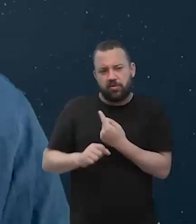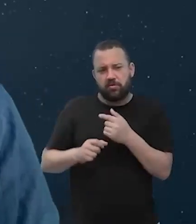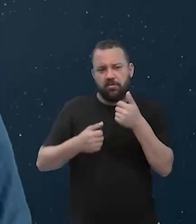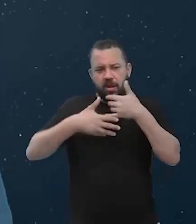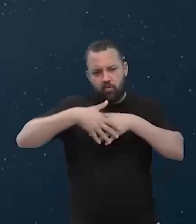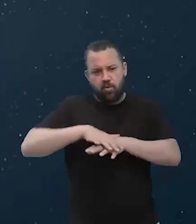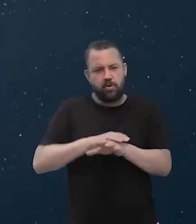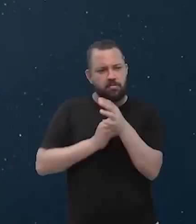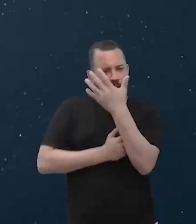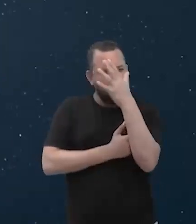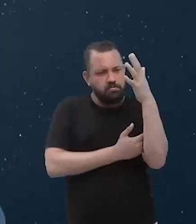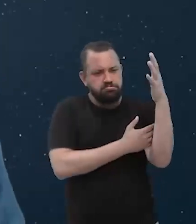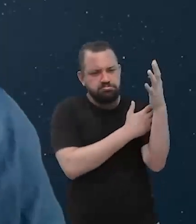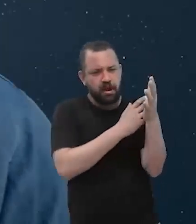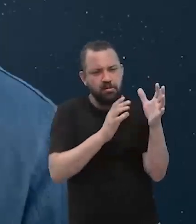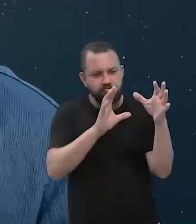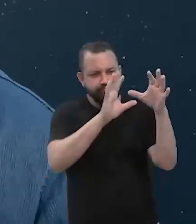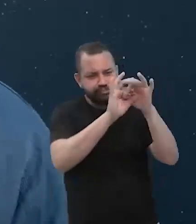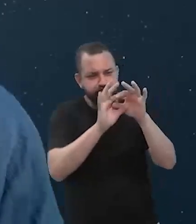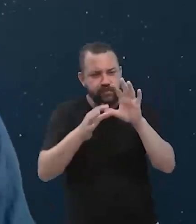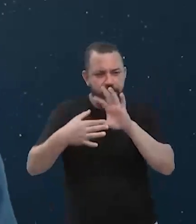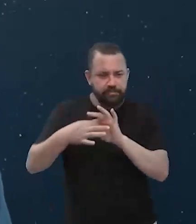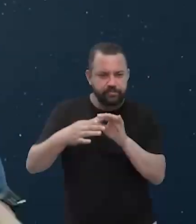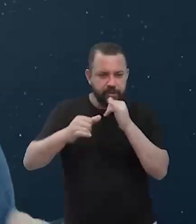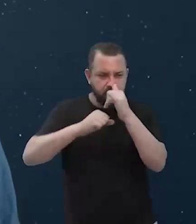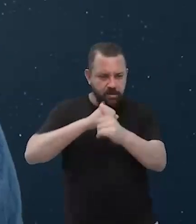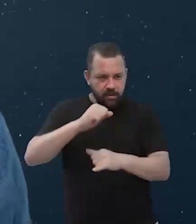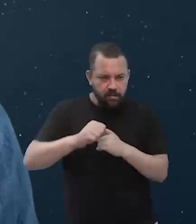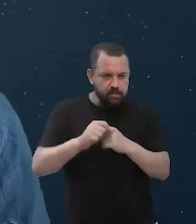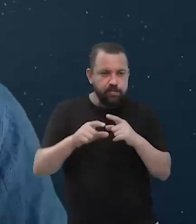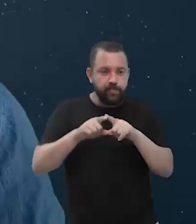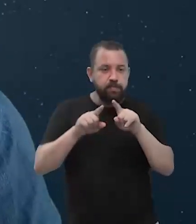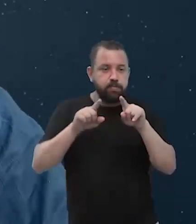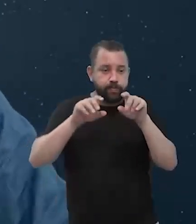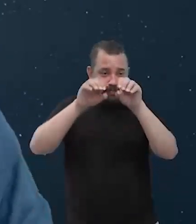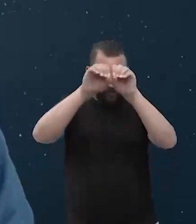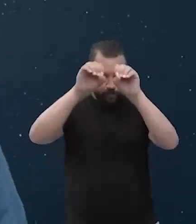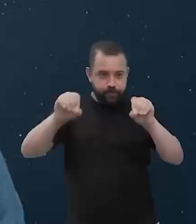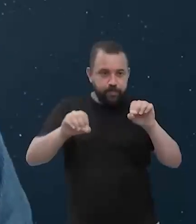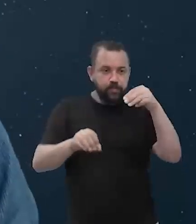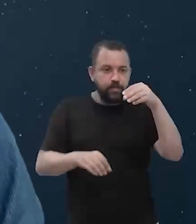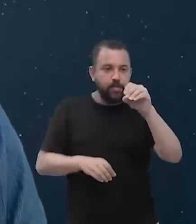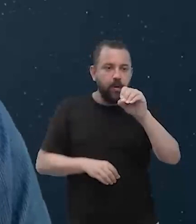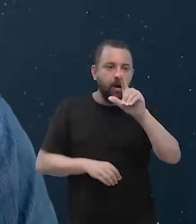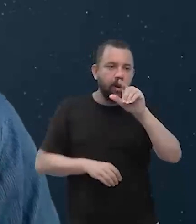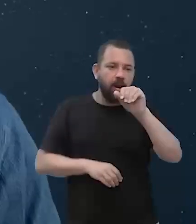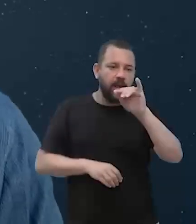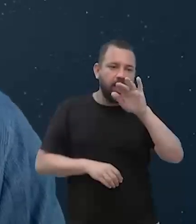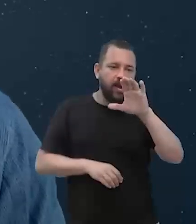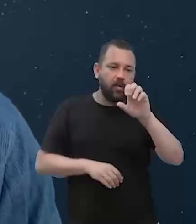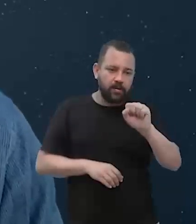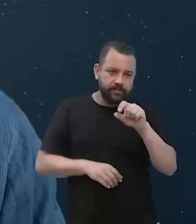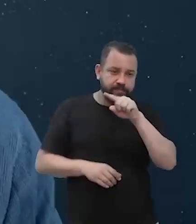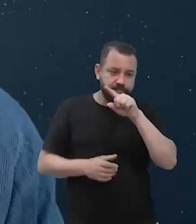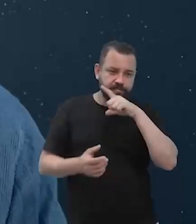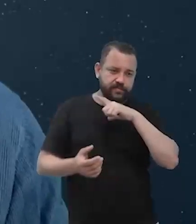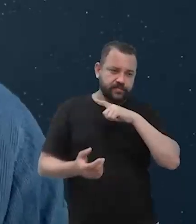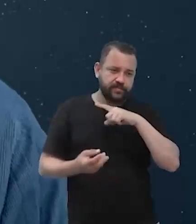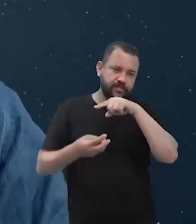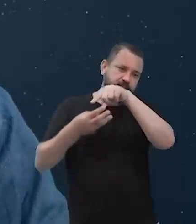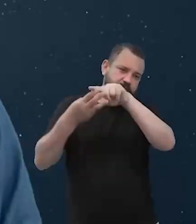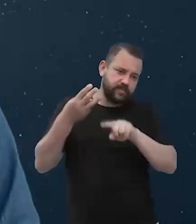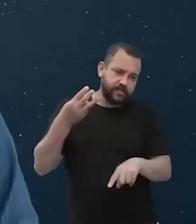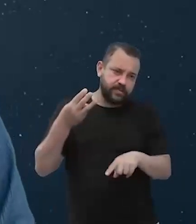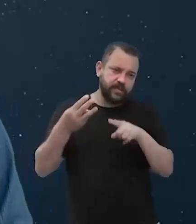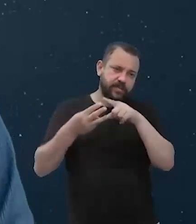se unem formando as moléculas. E essas moléculas, elas vão apresentar três tipos de movimento.